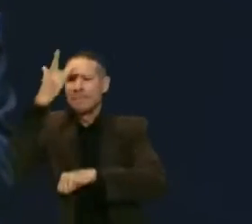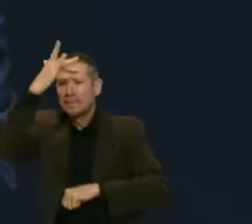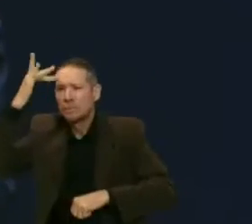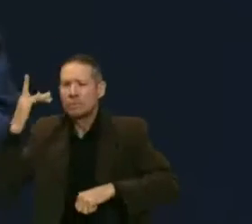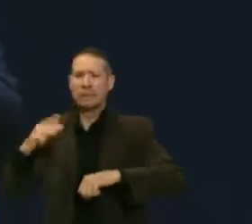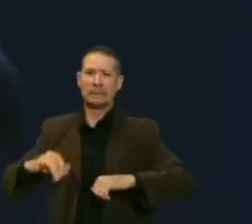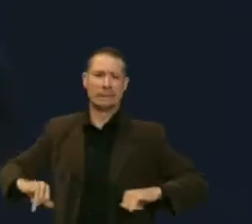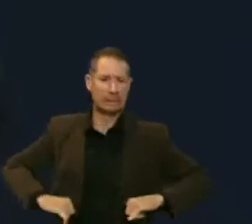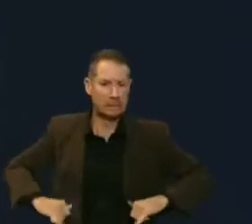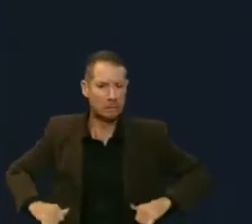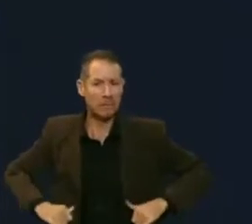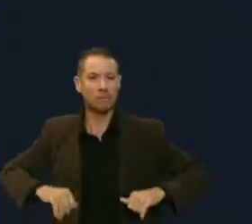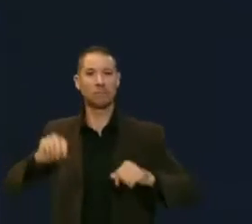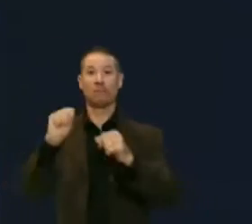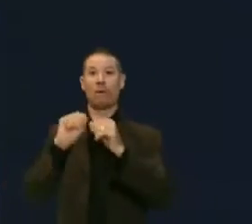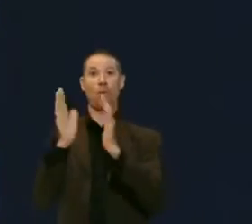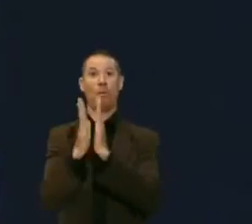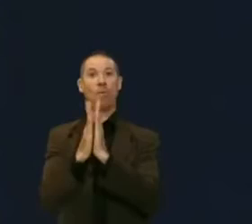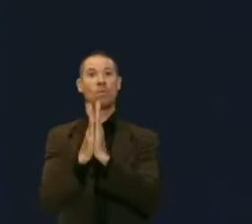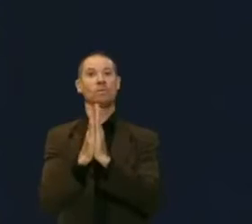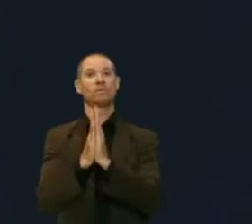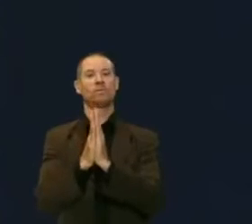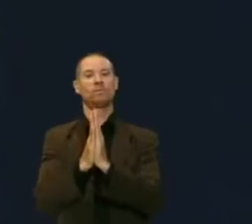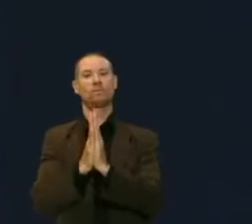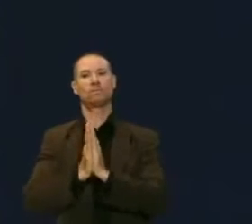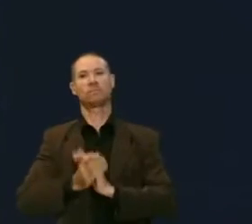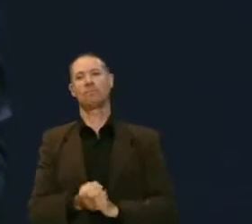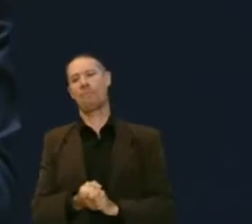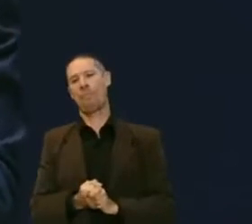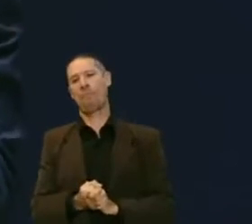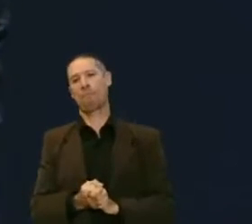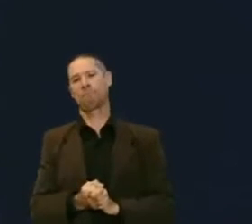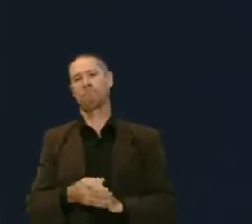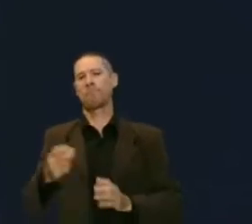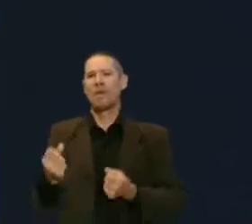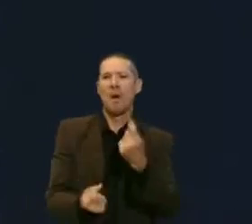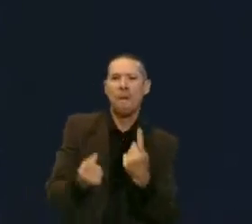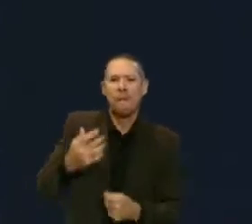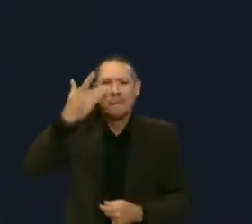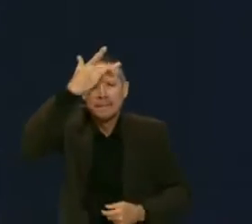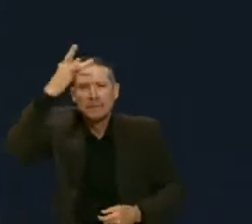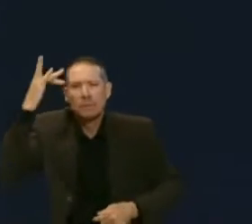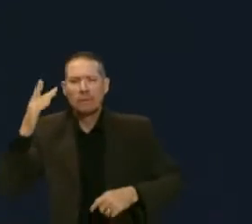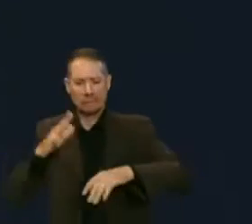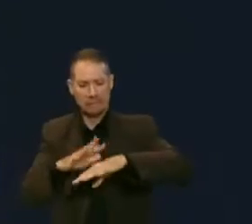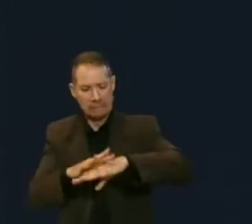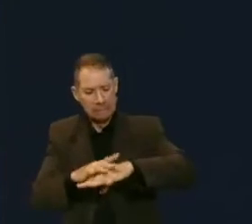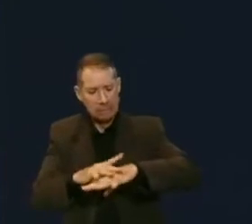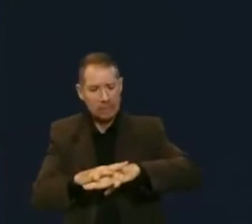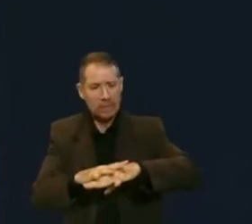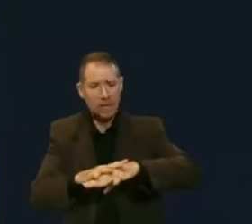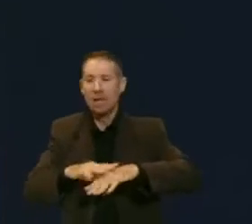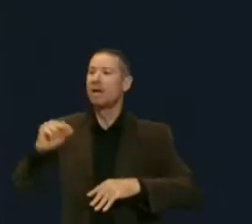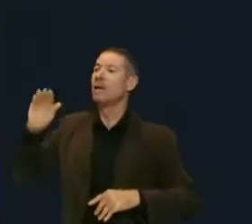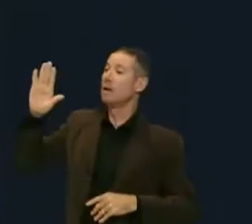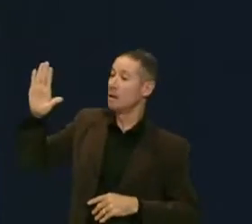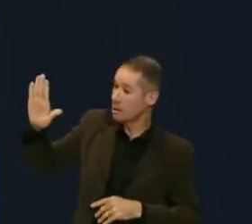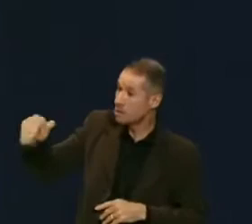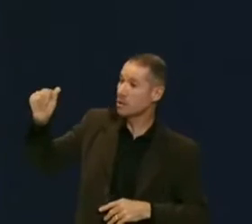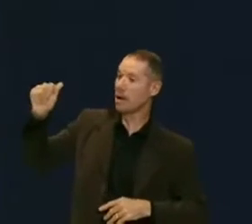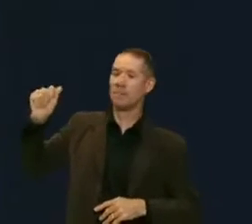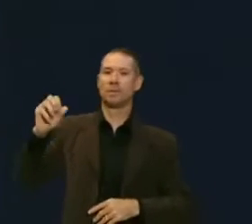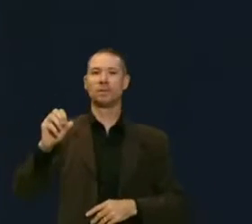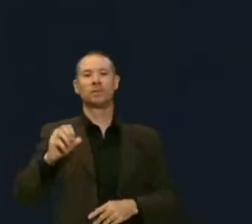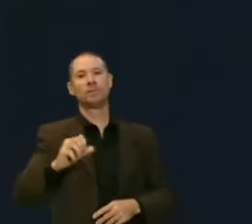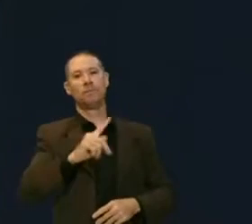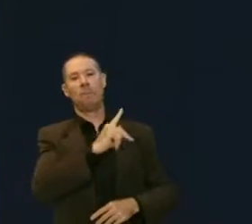sofrendo? Faça oração. Está alguém entre vós doente? Chamem os presbíteros